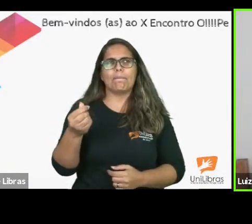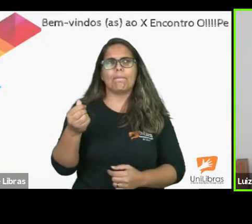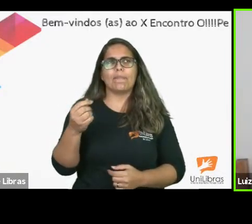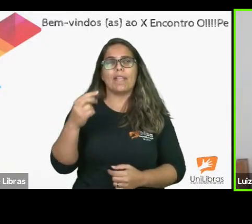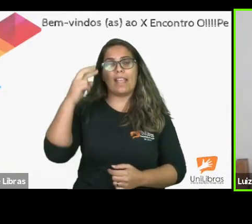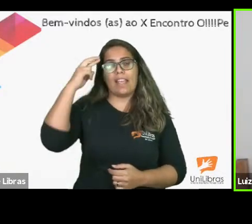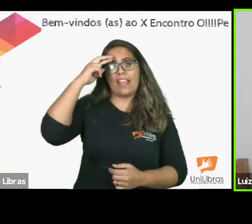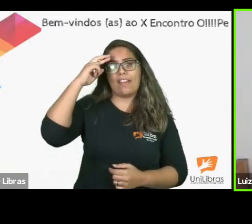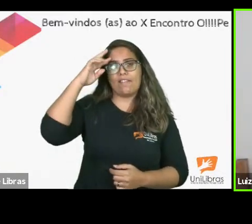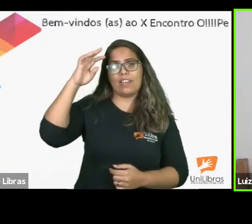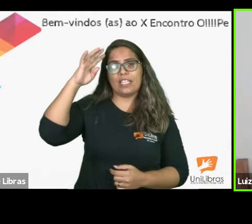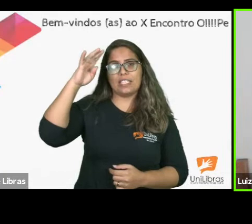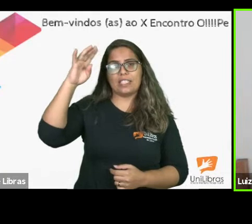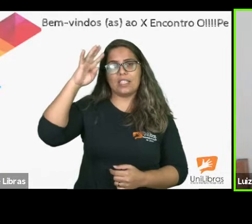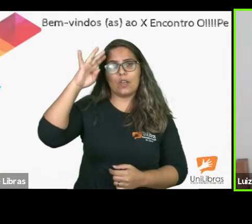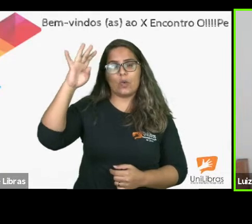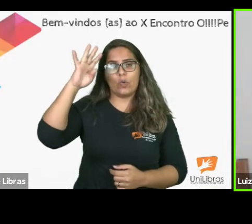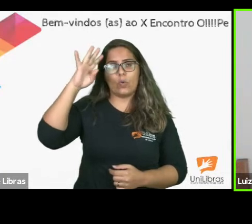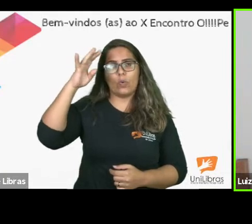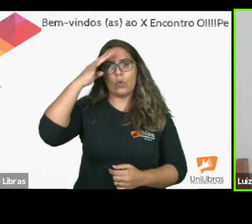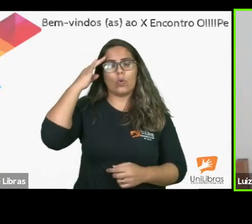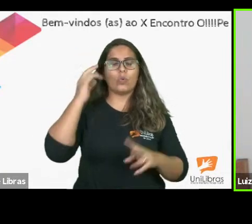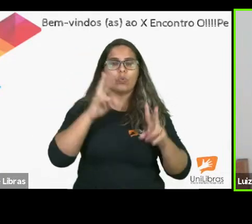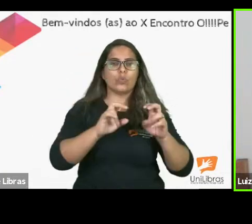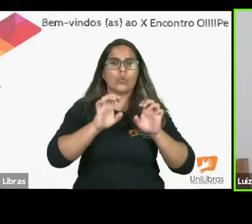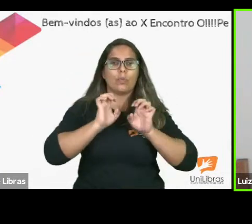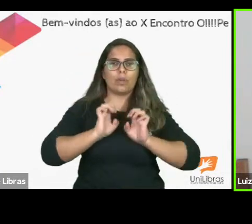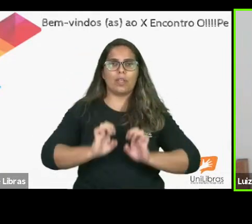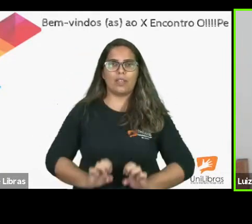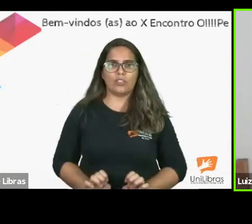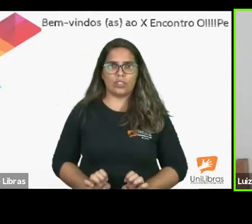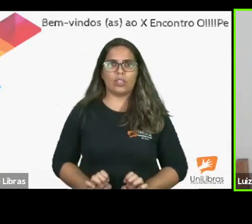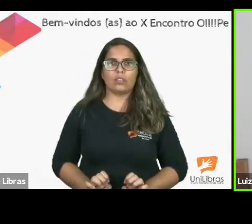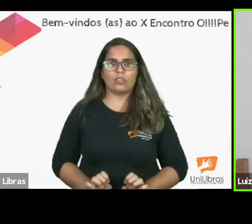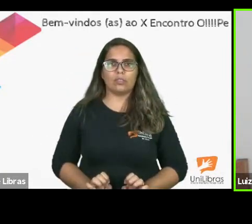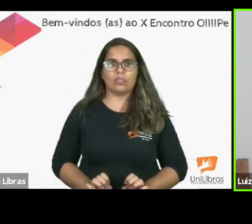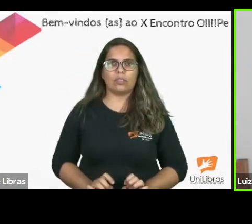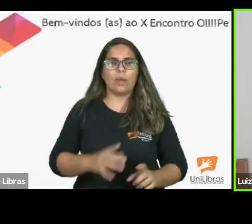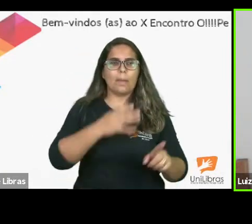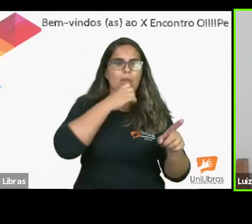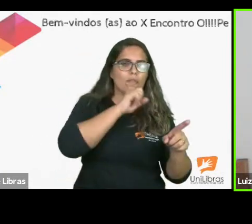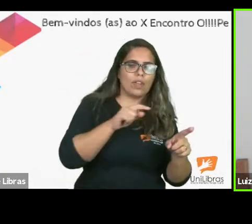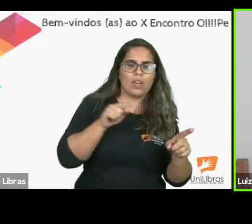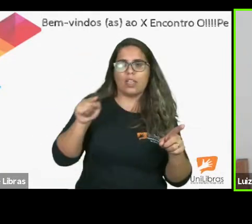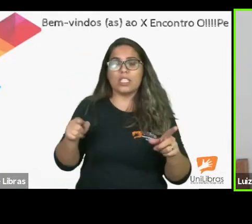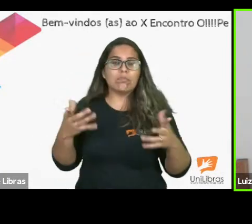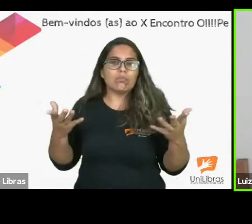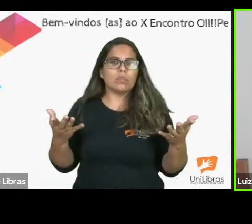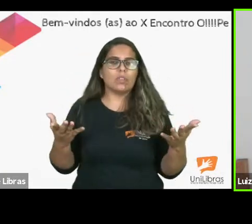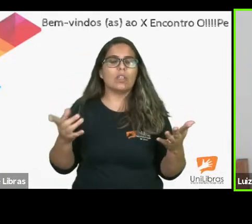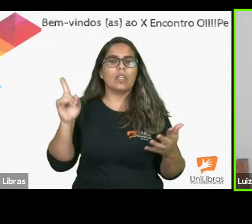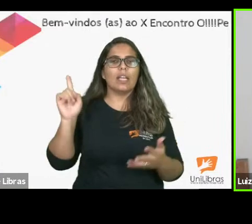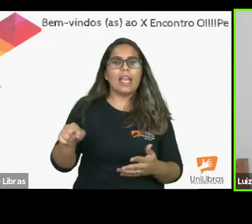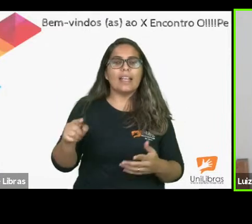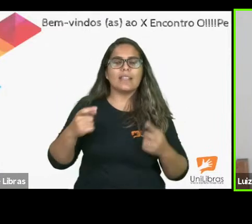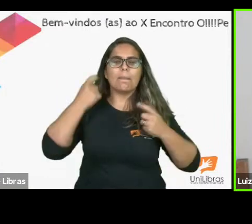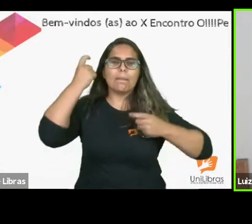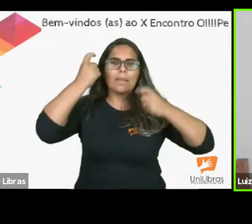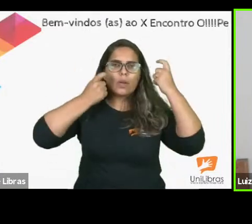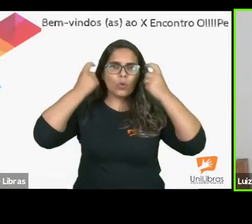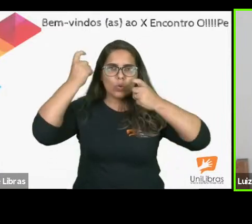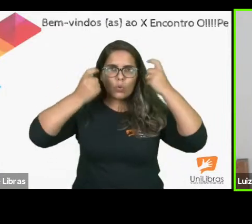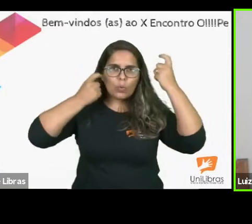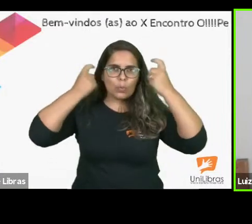reflexão sobre a ética, tanto em Freire quanto em Maturana. Ou seja, essa preocupação